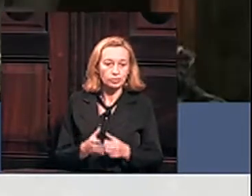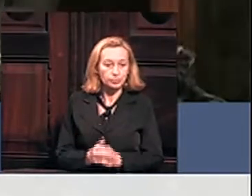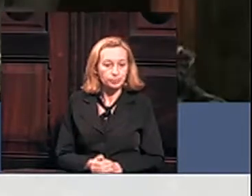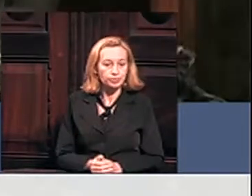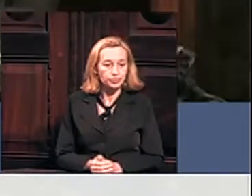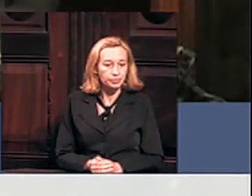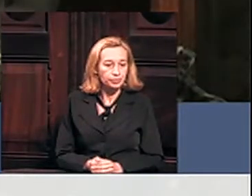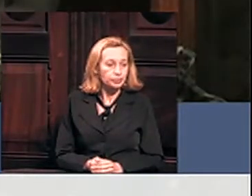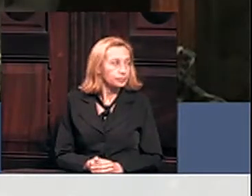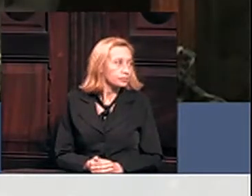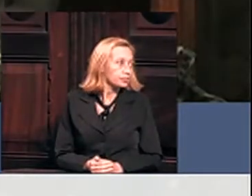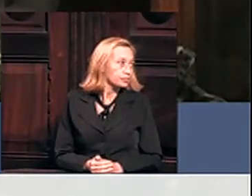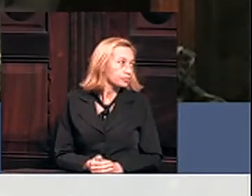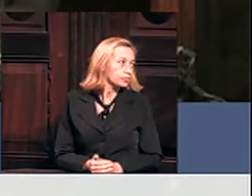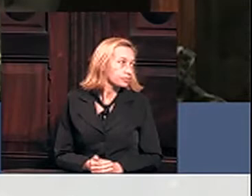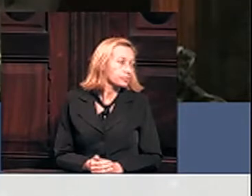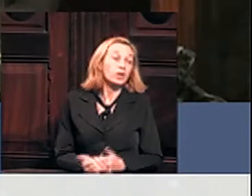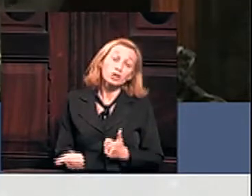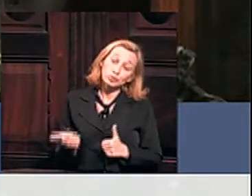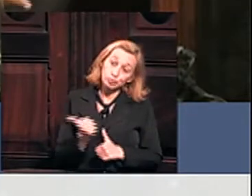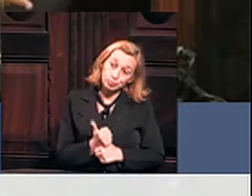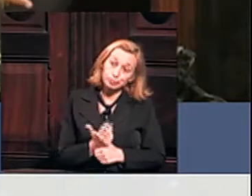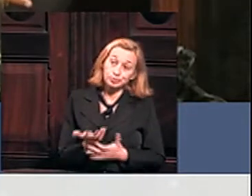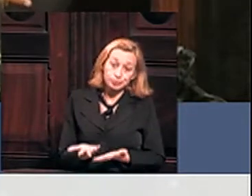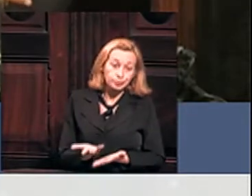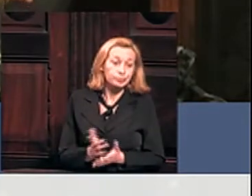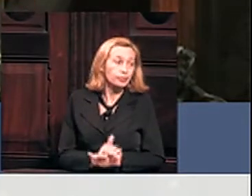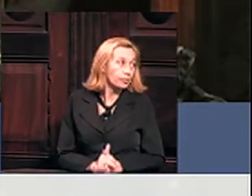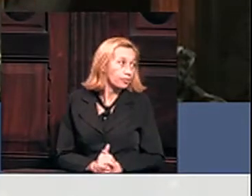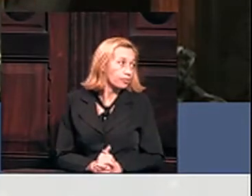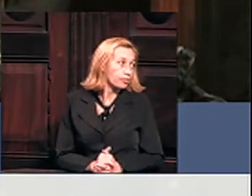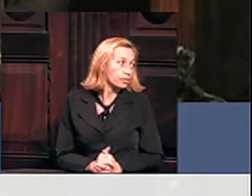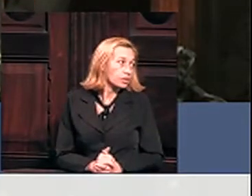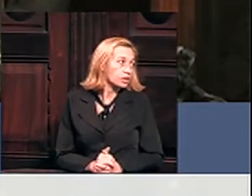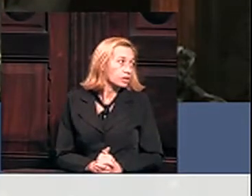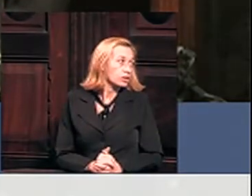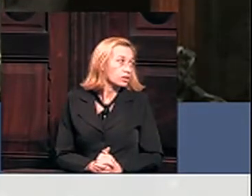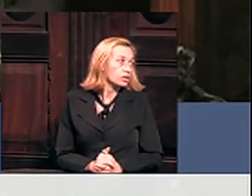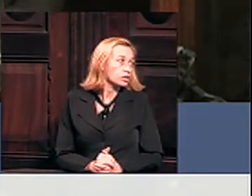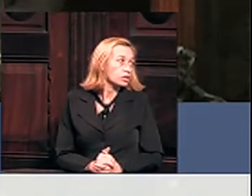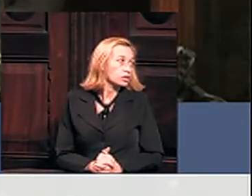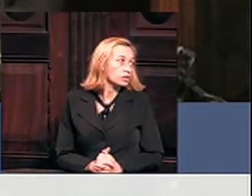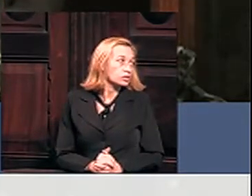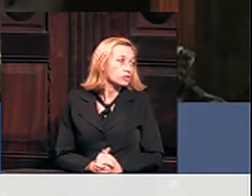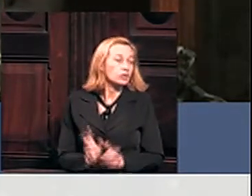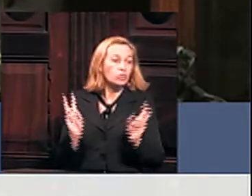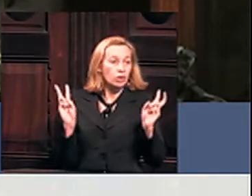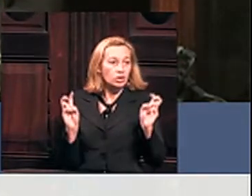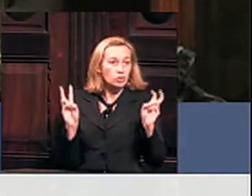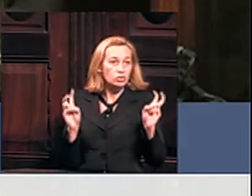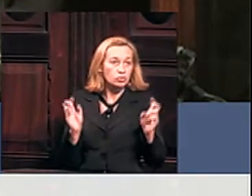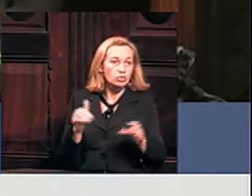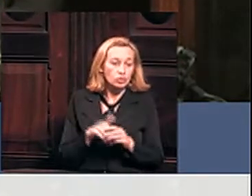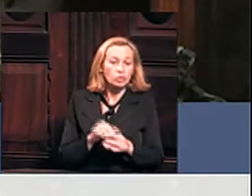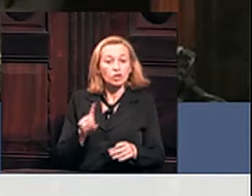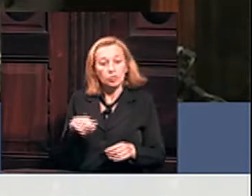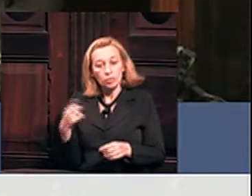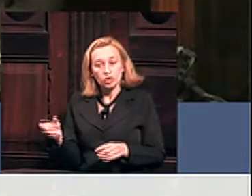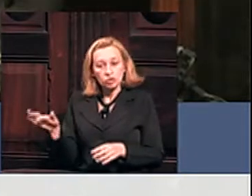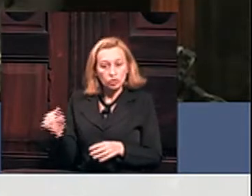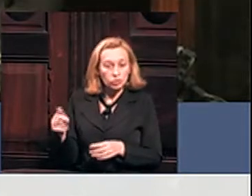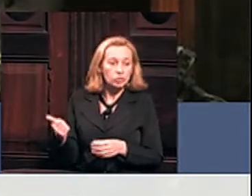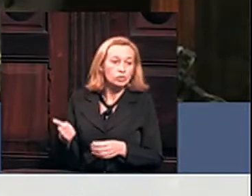deputado. É porque, como é substitutivo, nós já votamos a matéria original e nós estamos votando. A